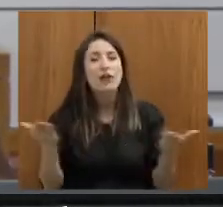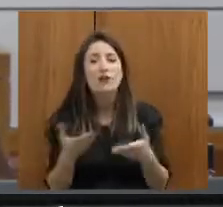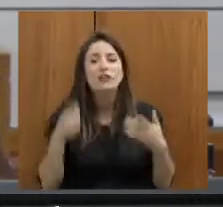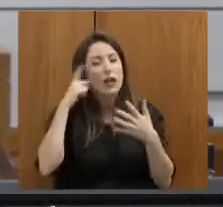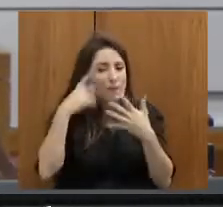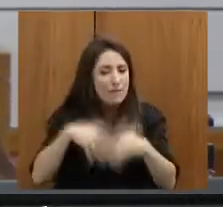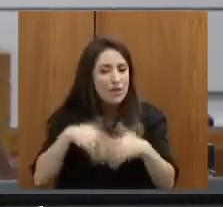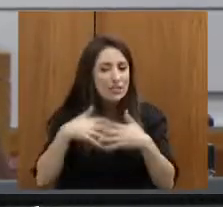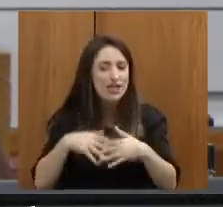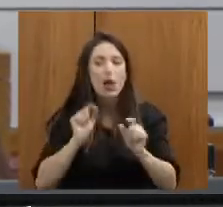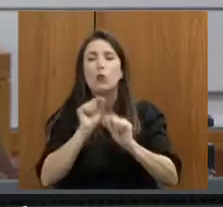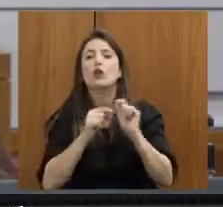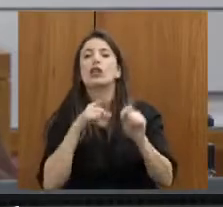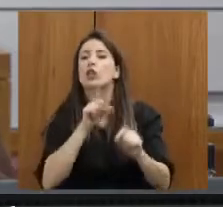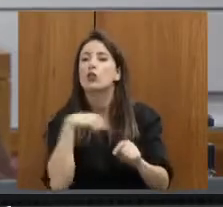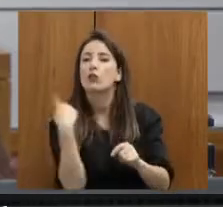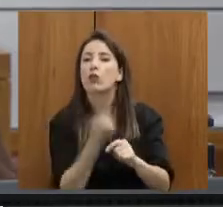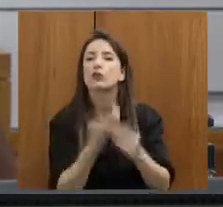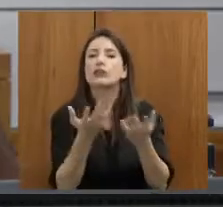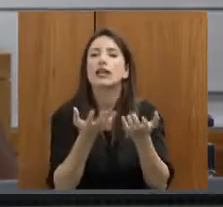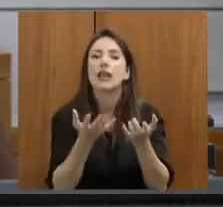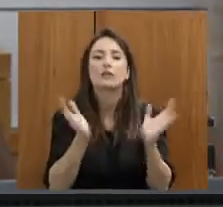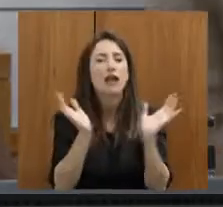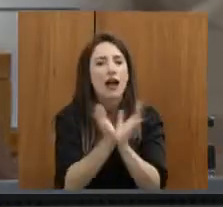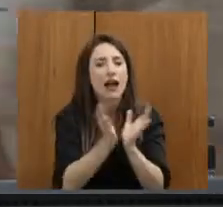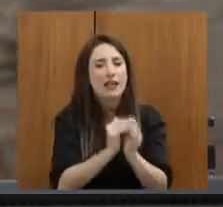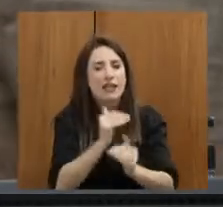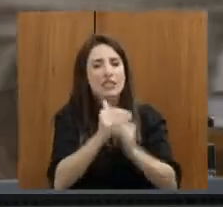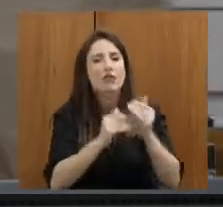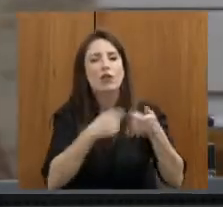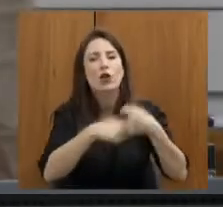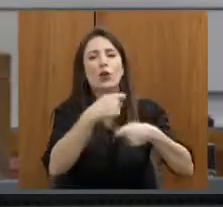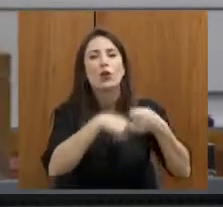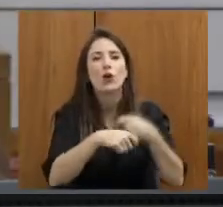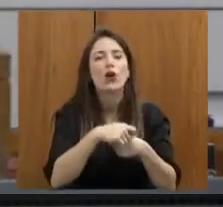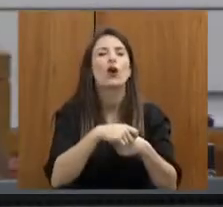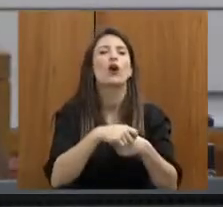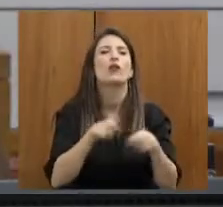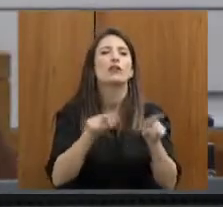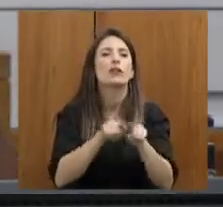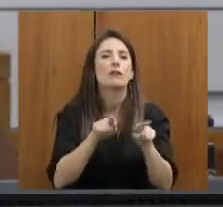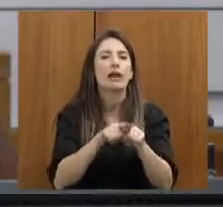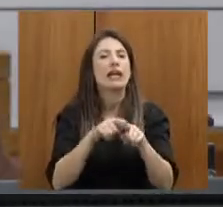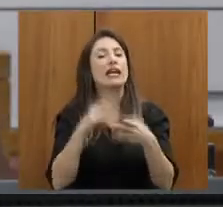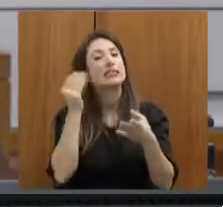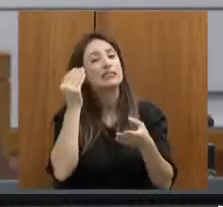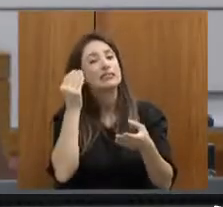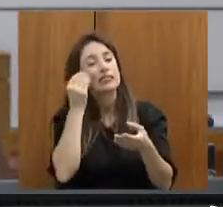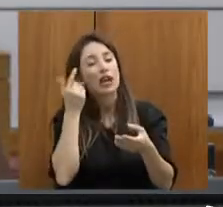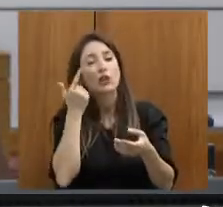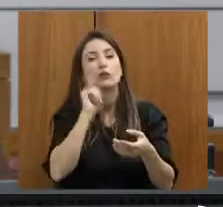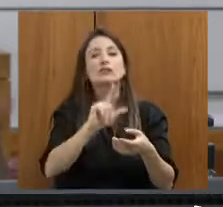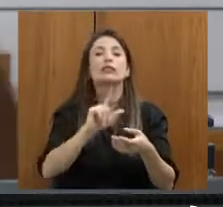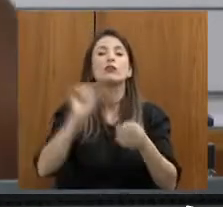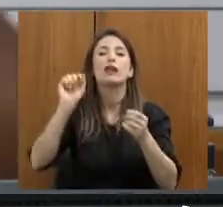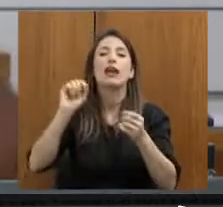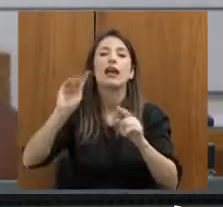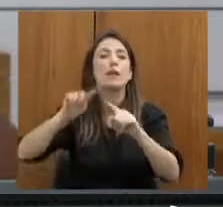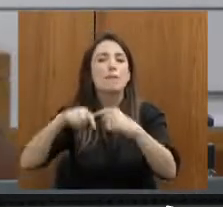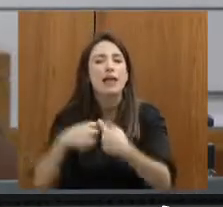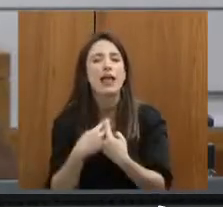desse desenvolvimento econômico seja postado lá linhas de crédito de crédito incentivo às Produções